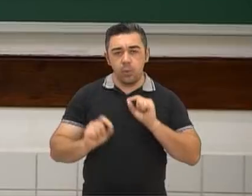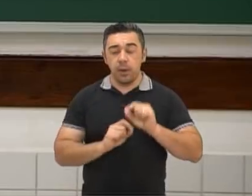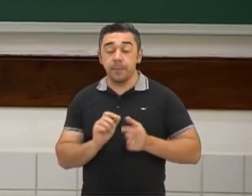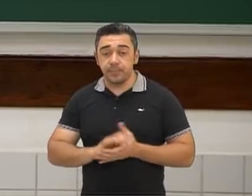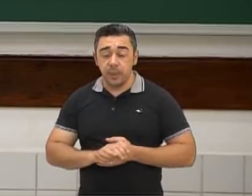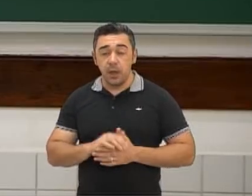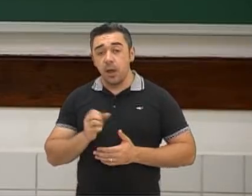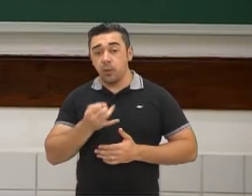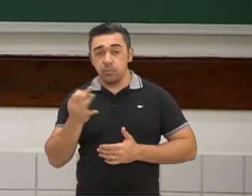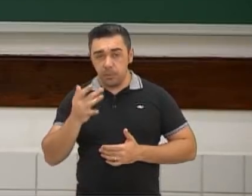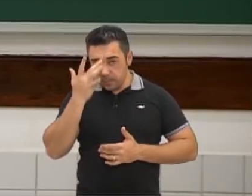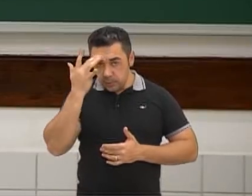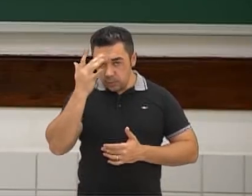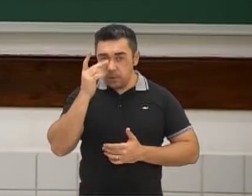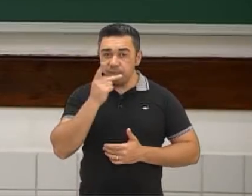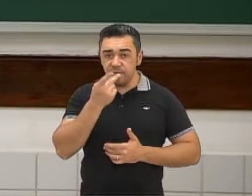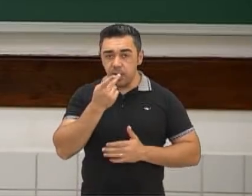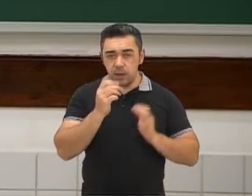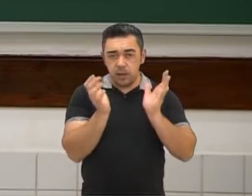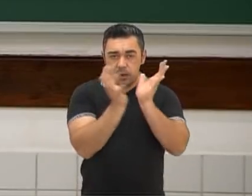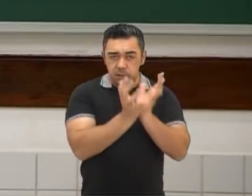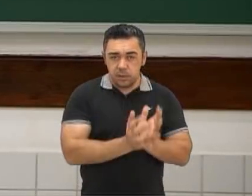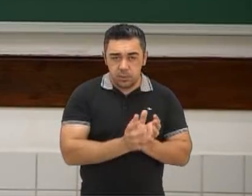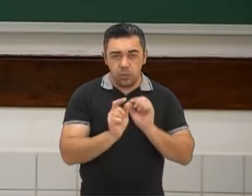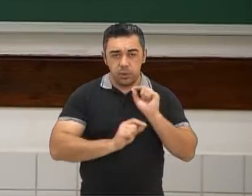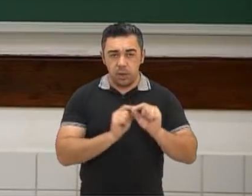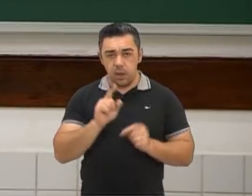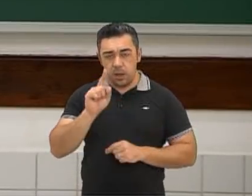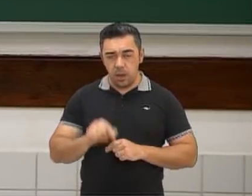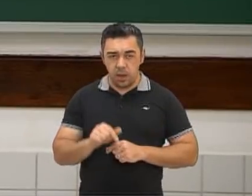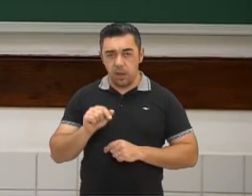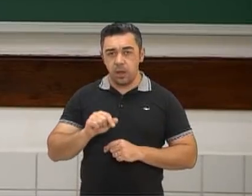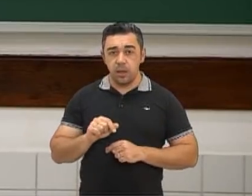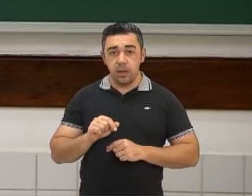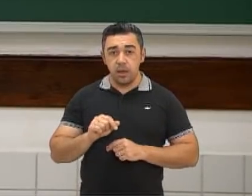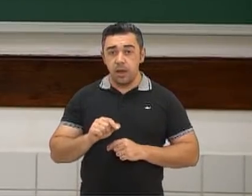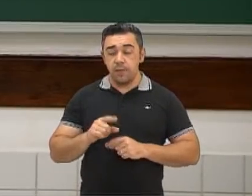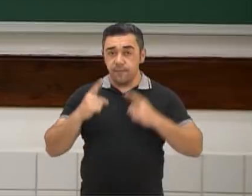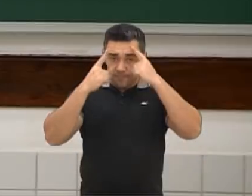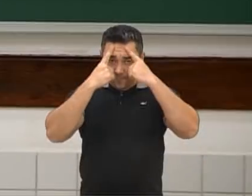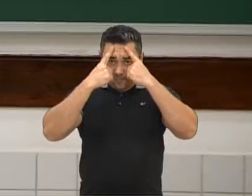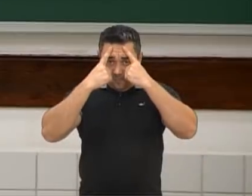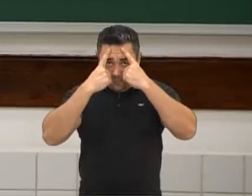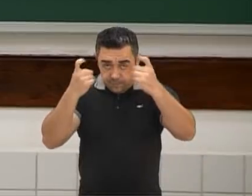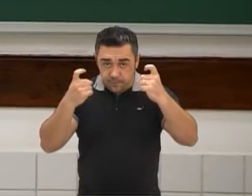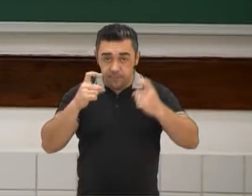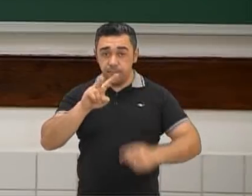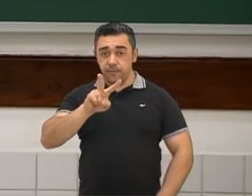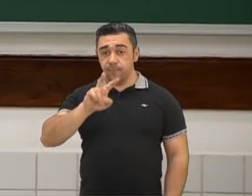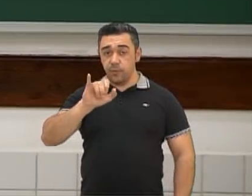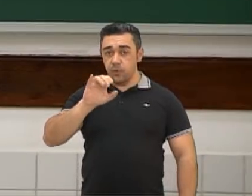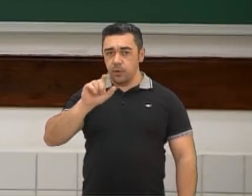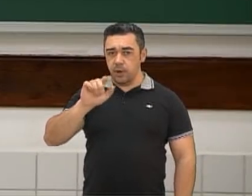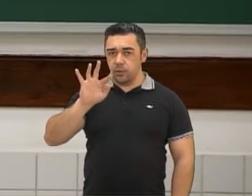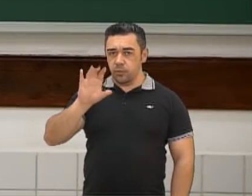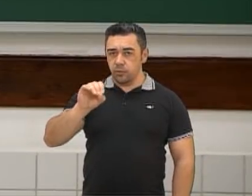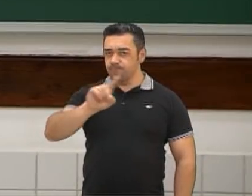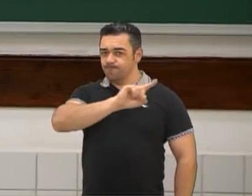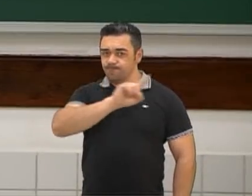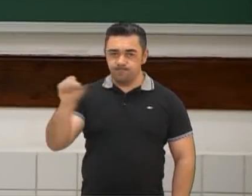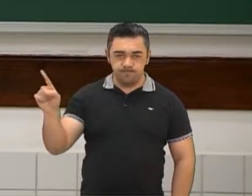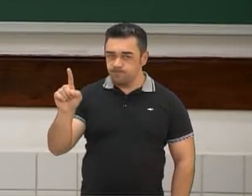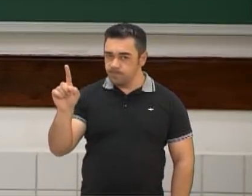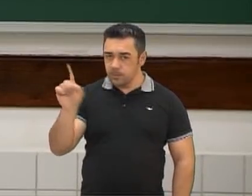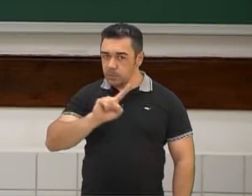pessoas classificam o rugby como um esporte, uma atividade muito violenta. Na verdade, ele não é